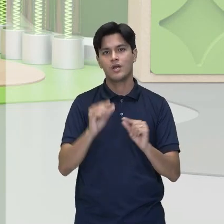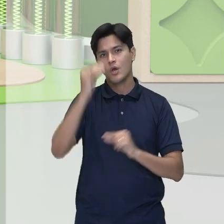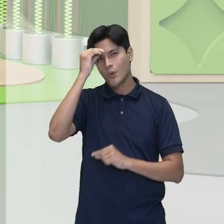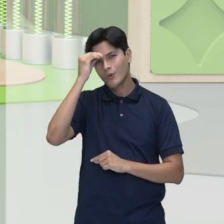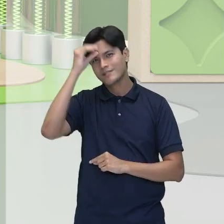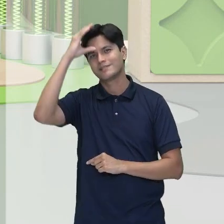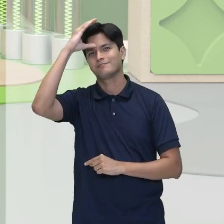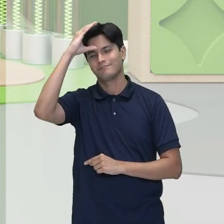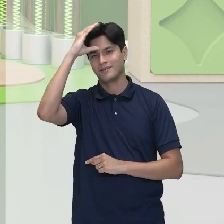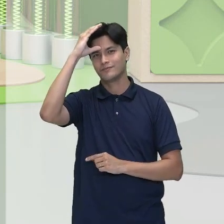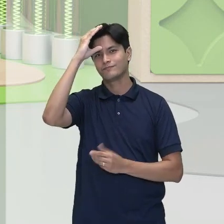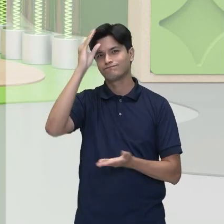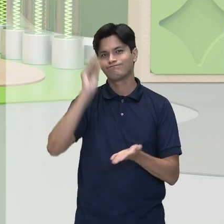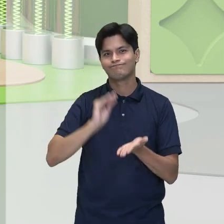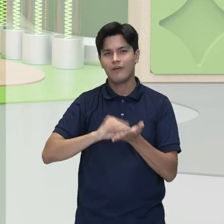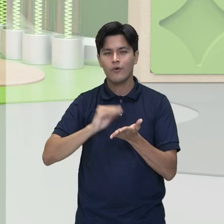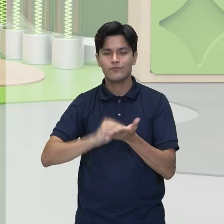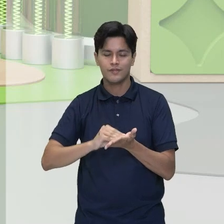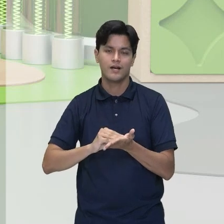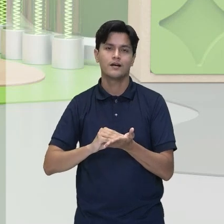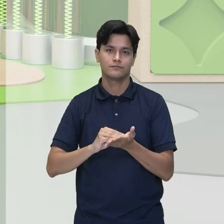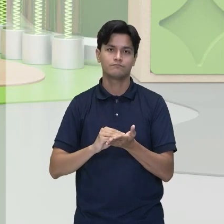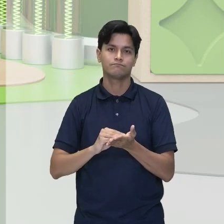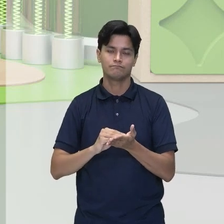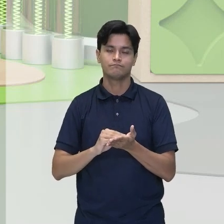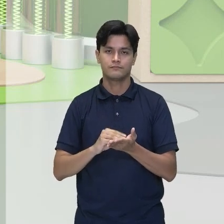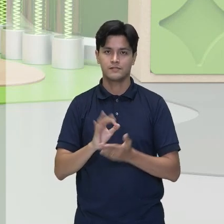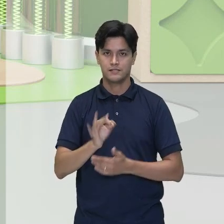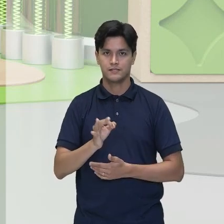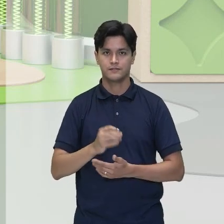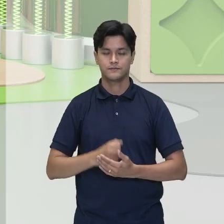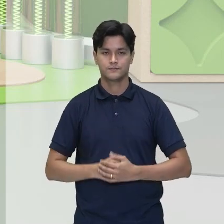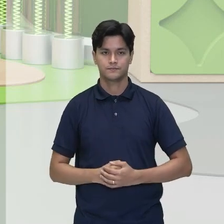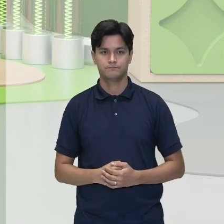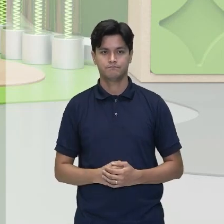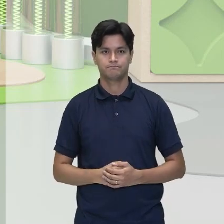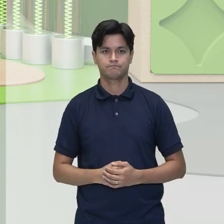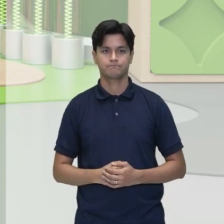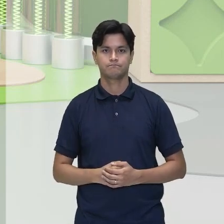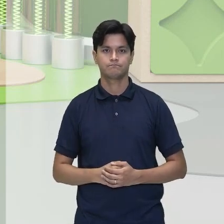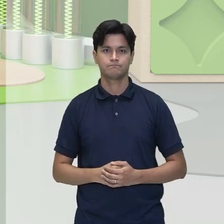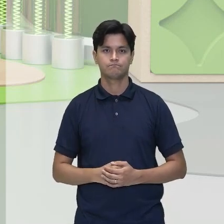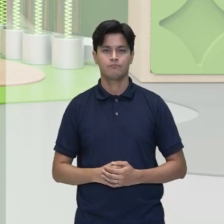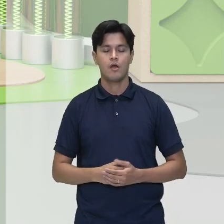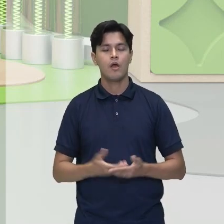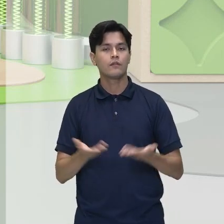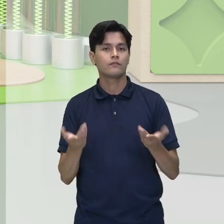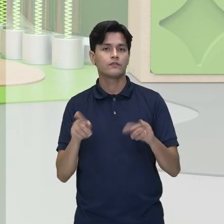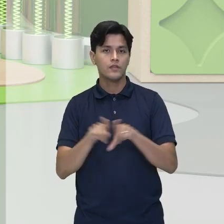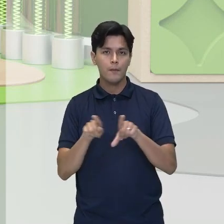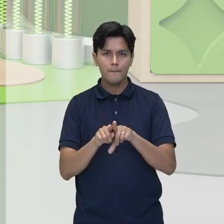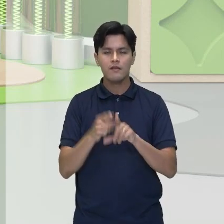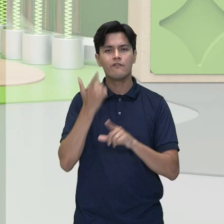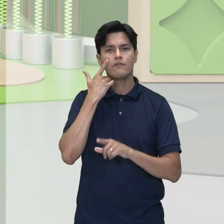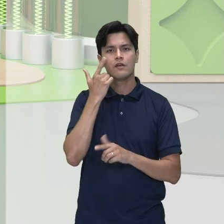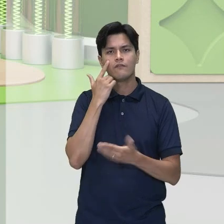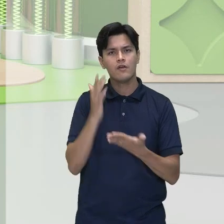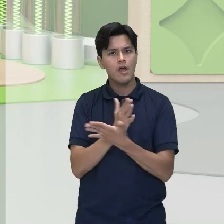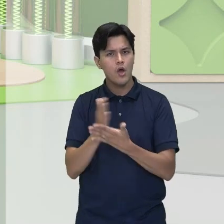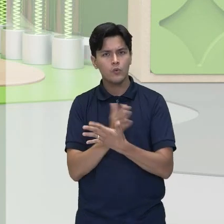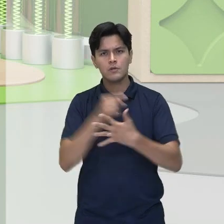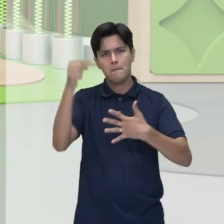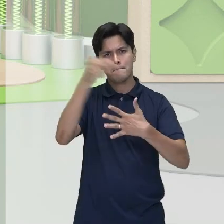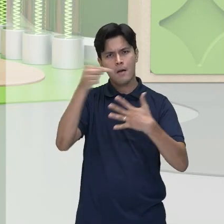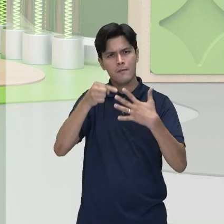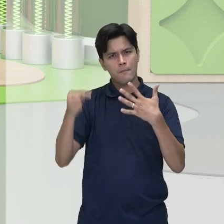vir a existir, dentro desse bioma, tá? E aí a gente vai ver alguns pontos que são muito importantes da gente falar aqui durante